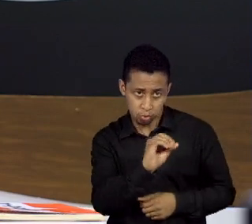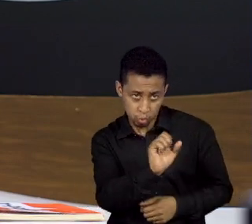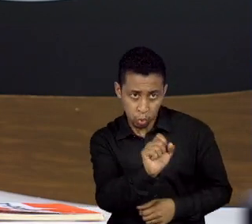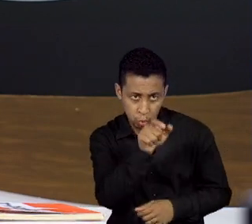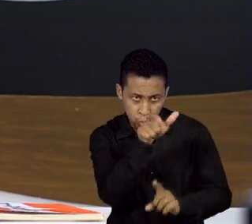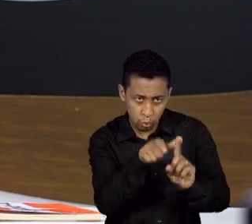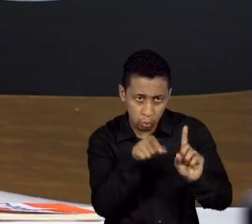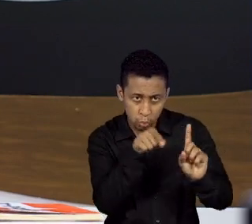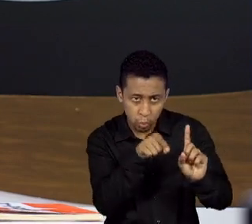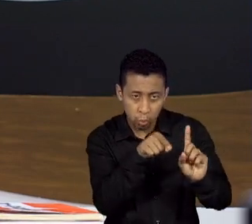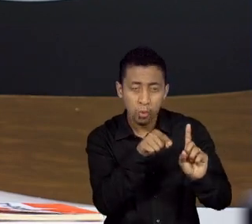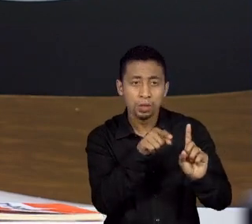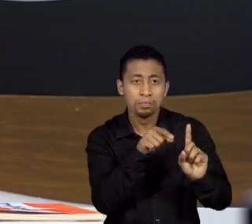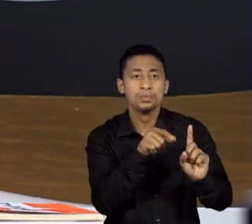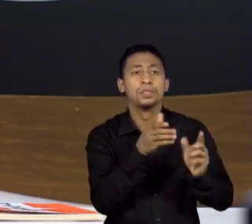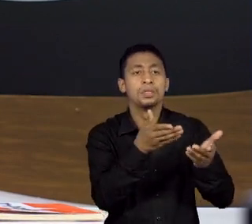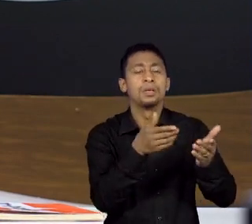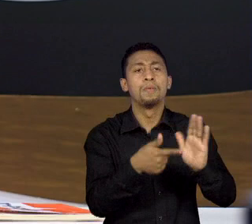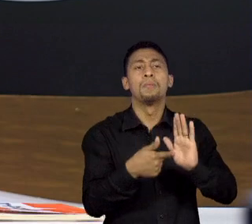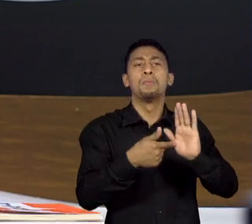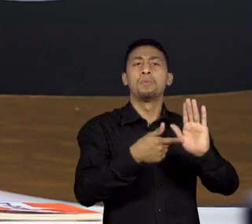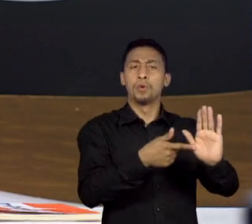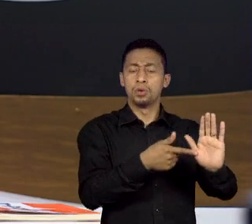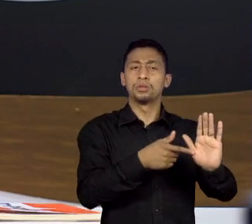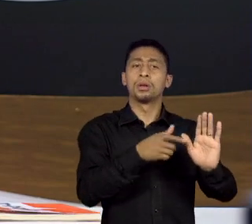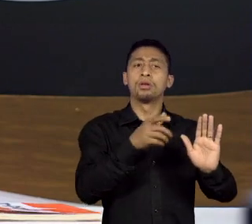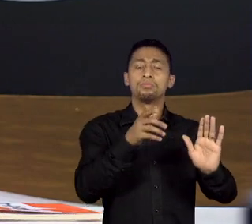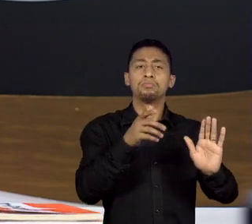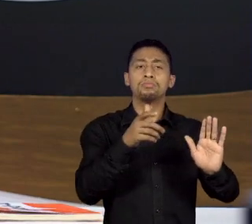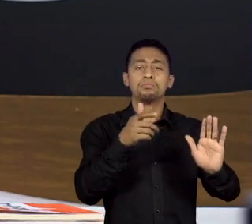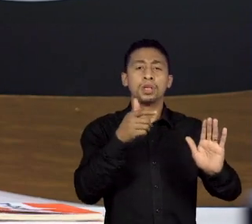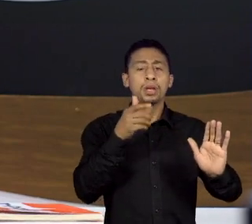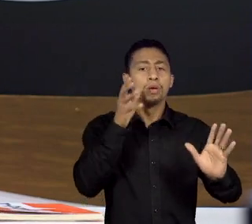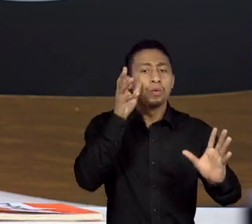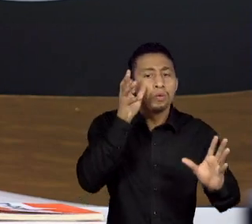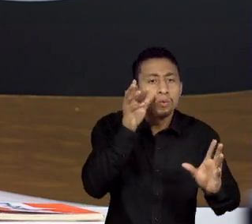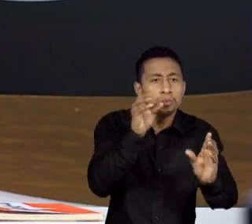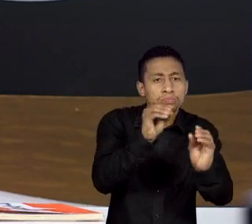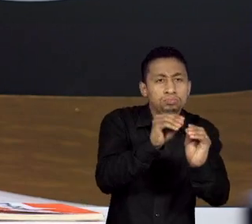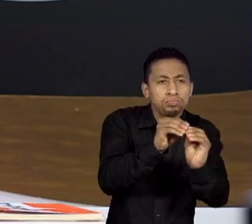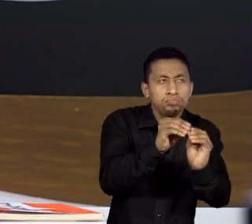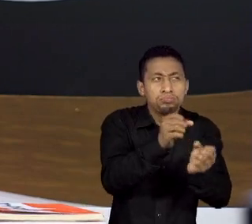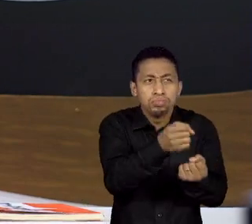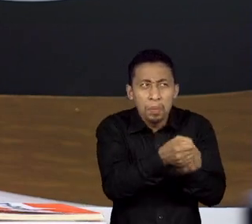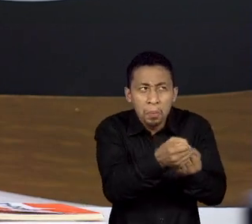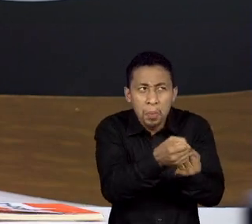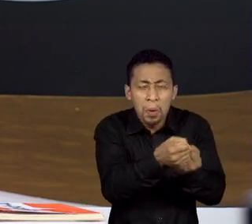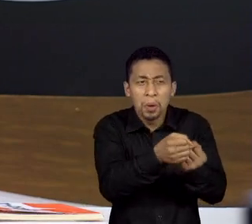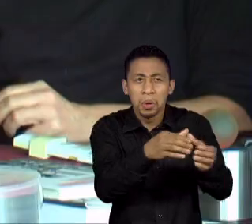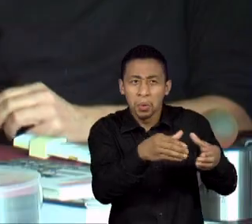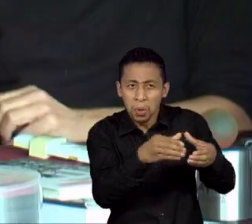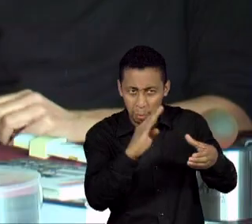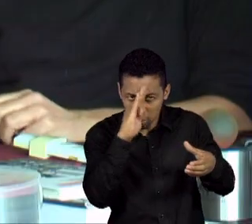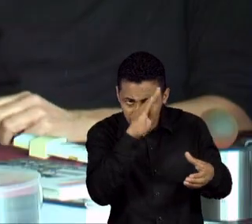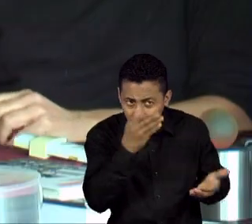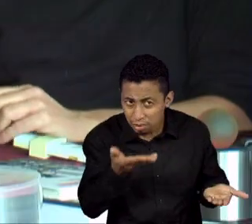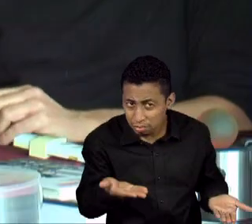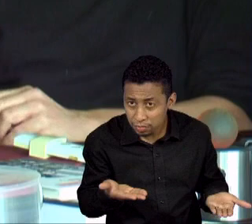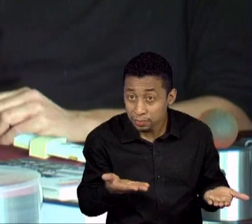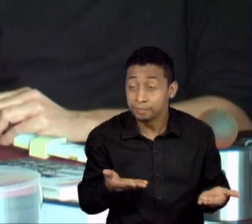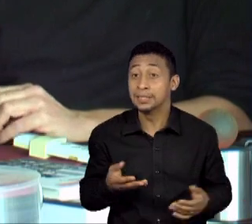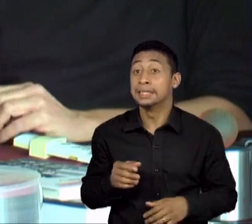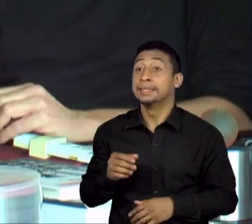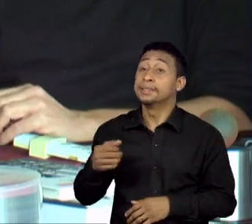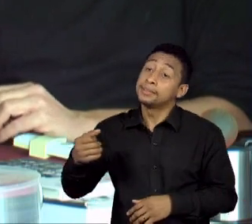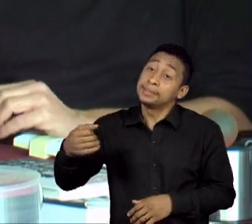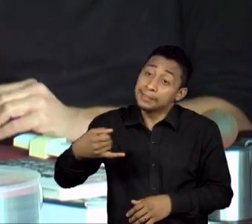não é condescendente a palavra, mas compreensivo com o eleitorado bolsonarista? Talvez sim,